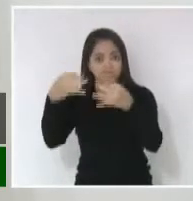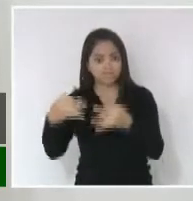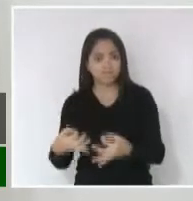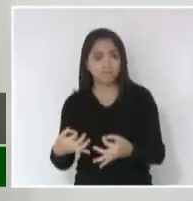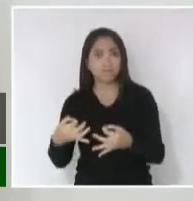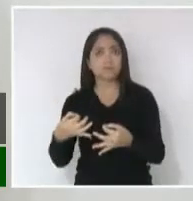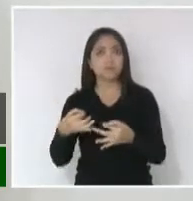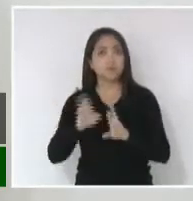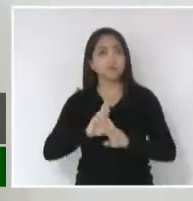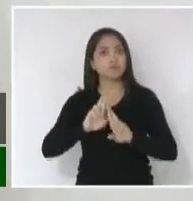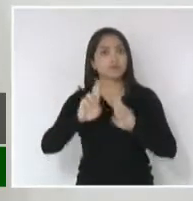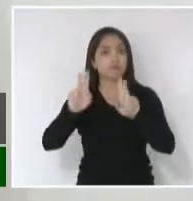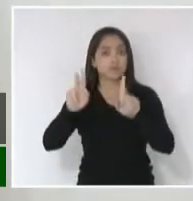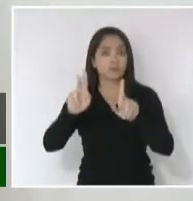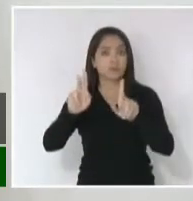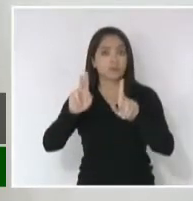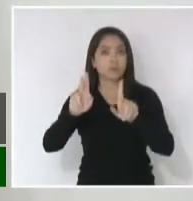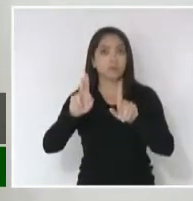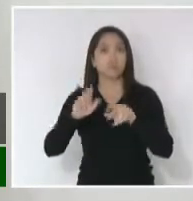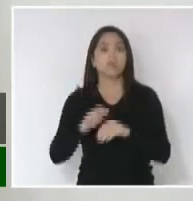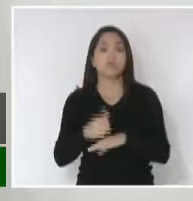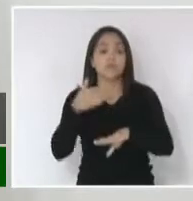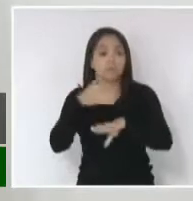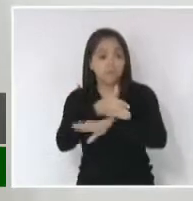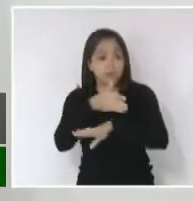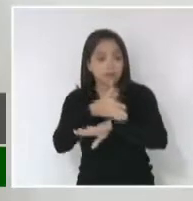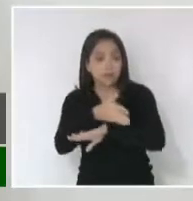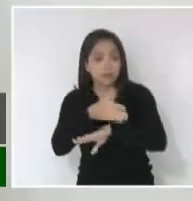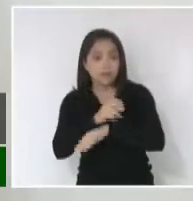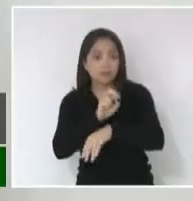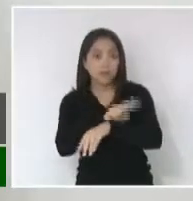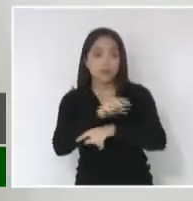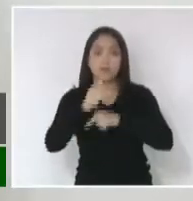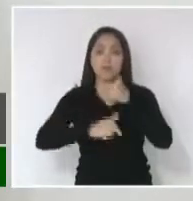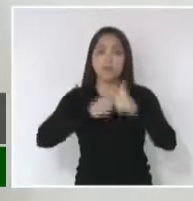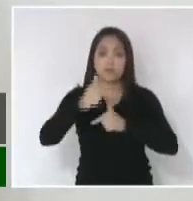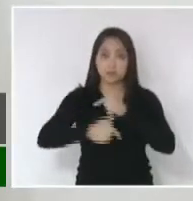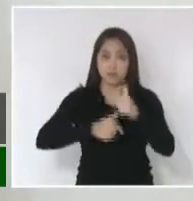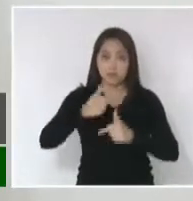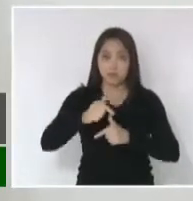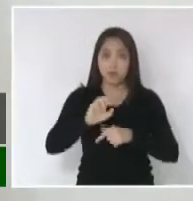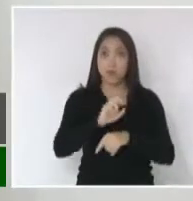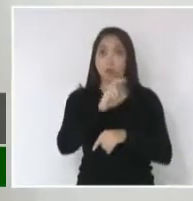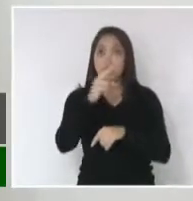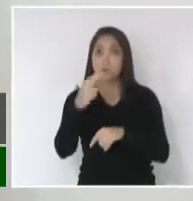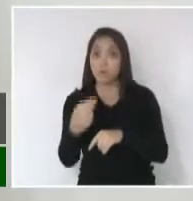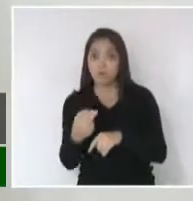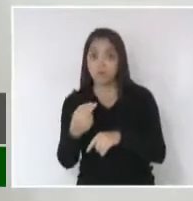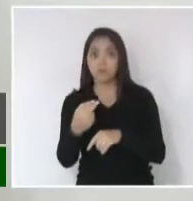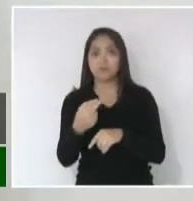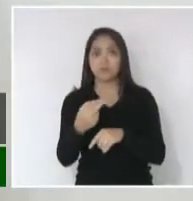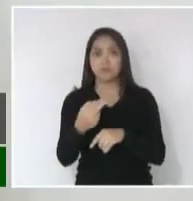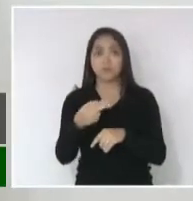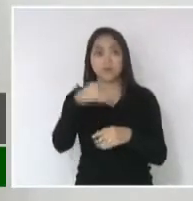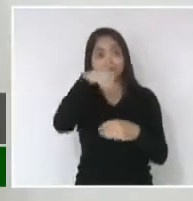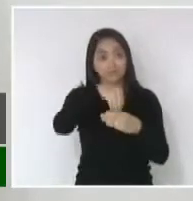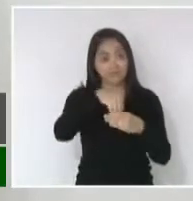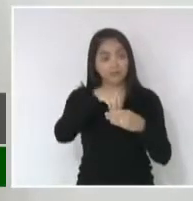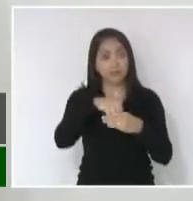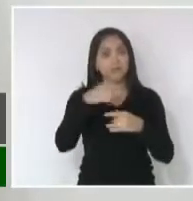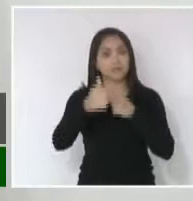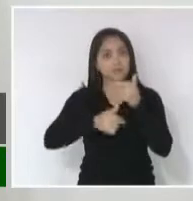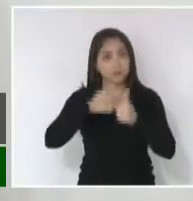importante ao se candidatar a uma vaga no mercado de trabalho ou a promoção no seu emprego